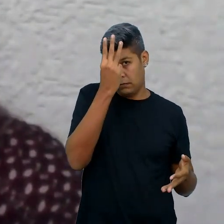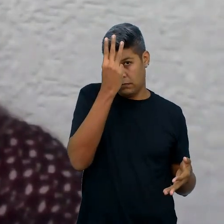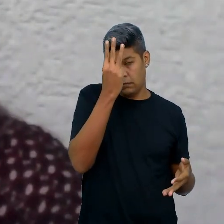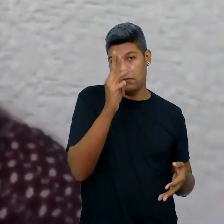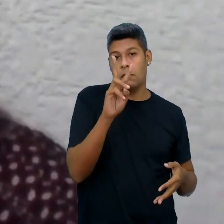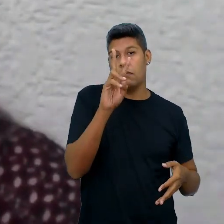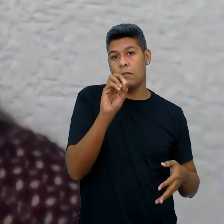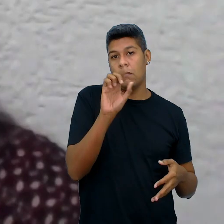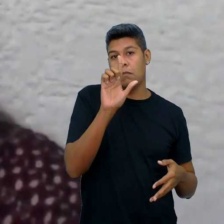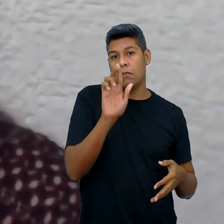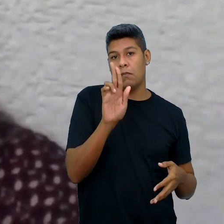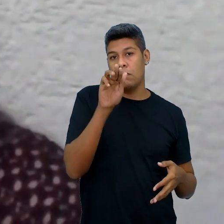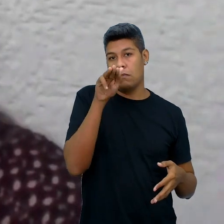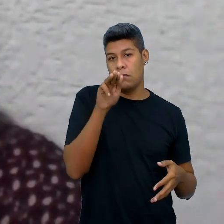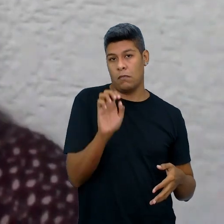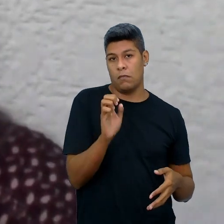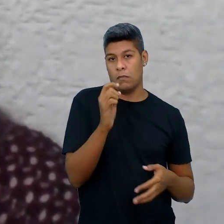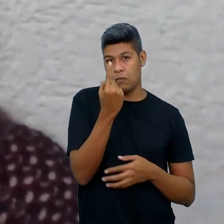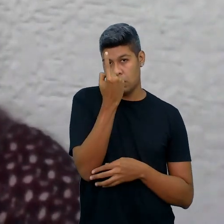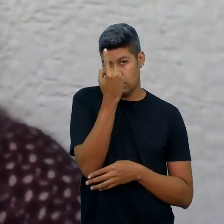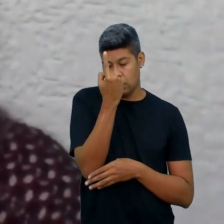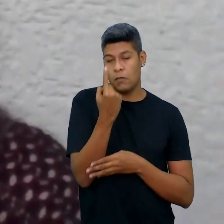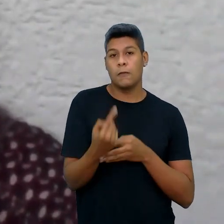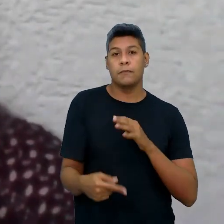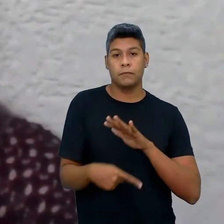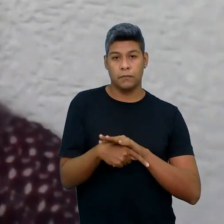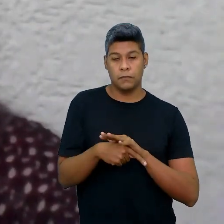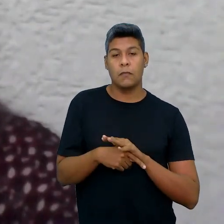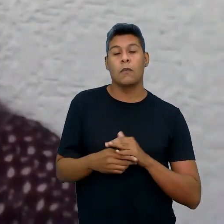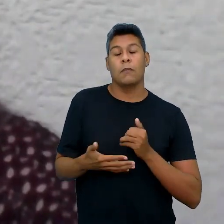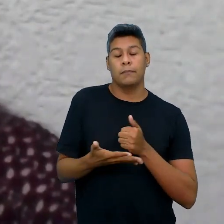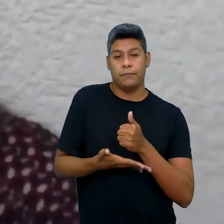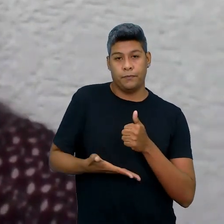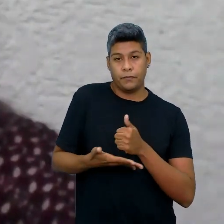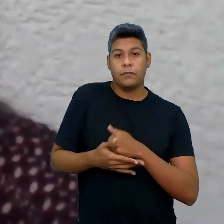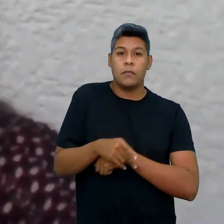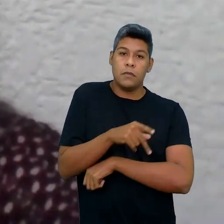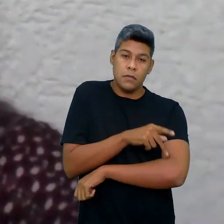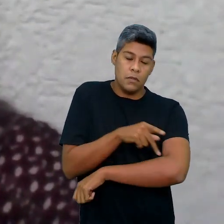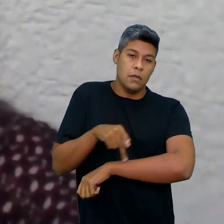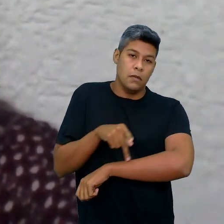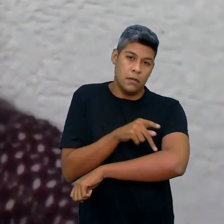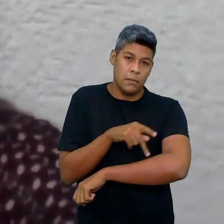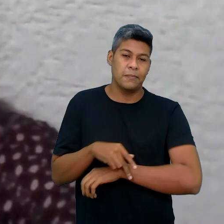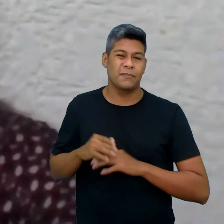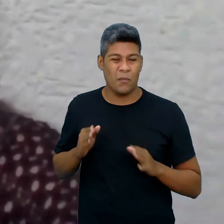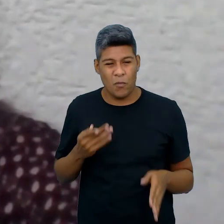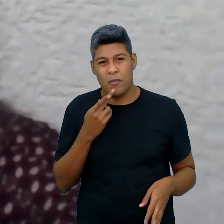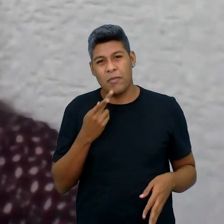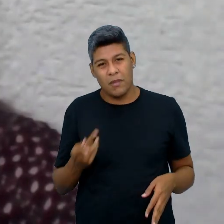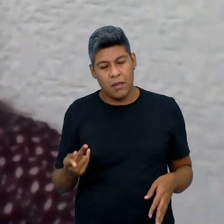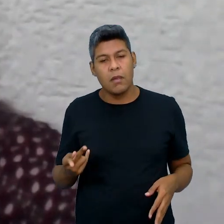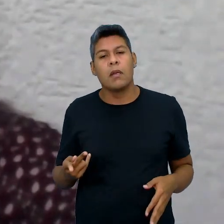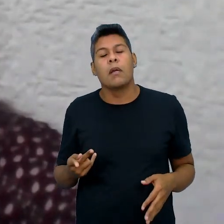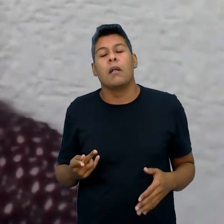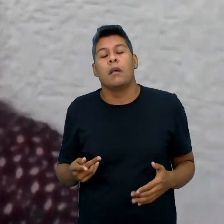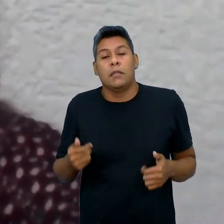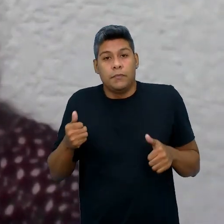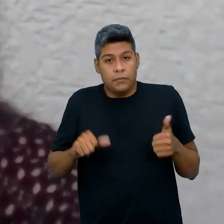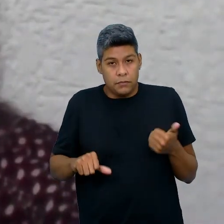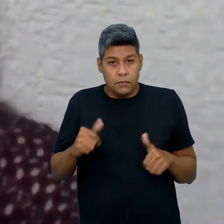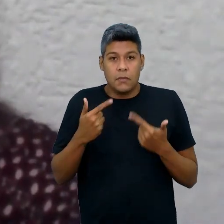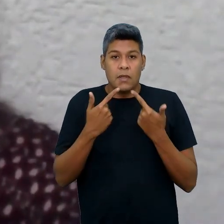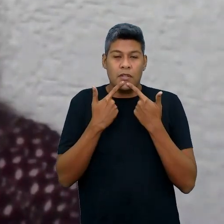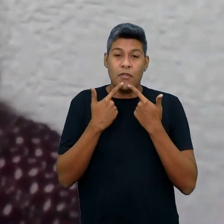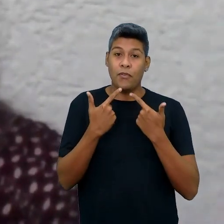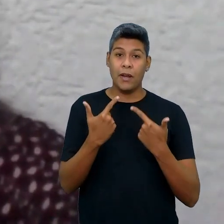volume 1, com foco no letramento, tendo como base aí as ações pedagógicas sugeridas para análise linguística e